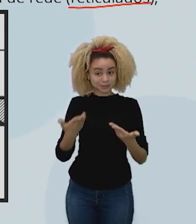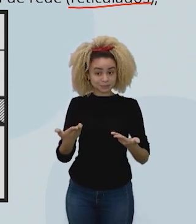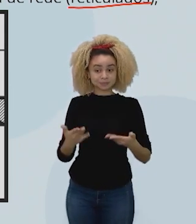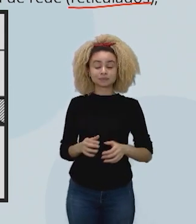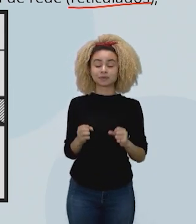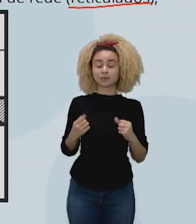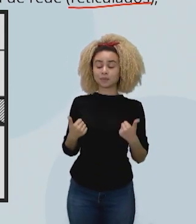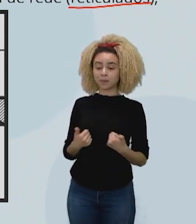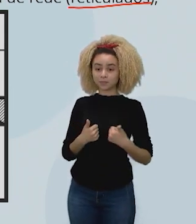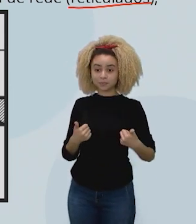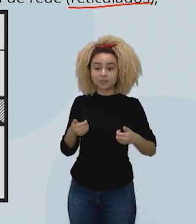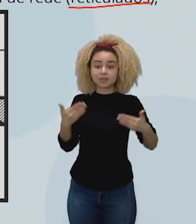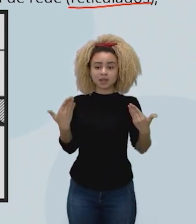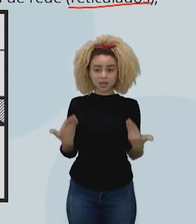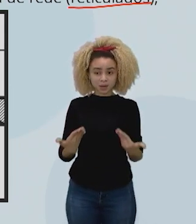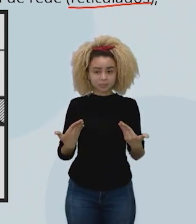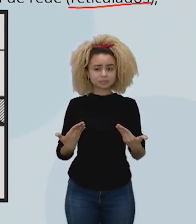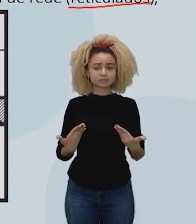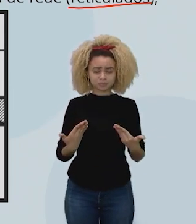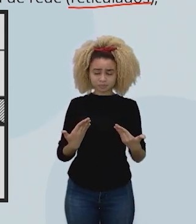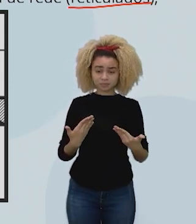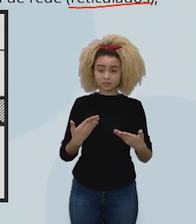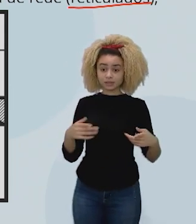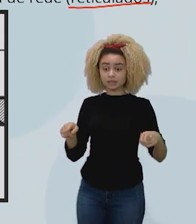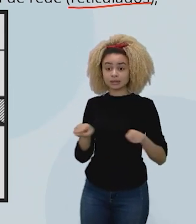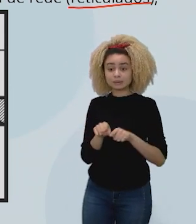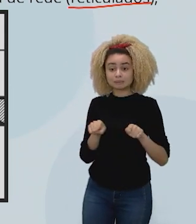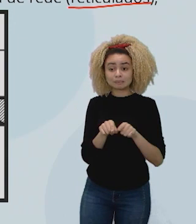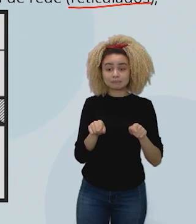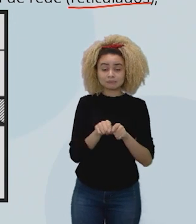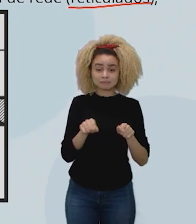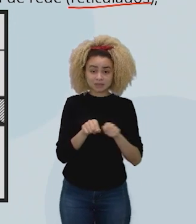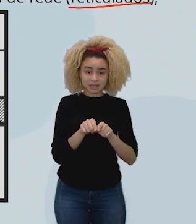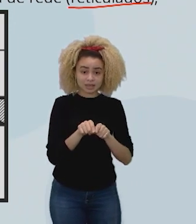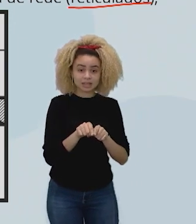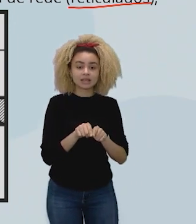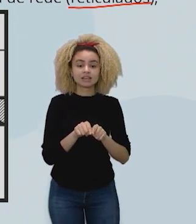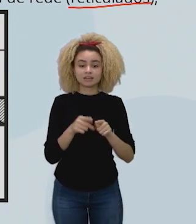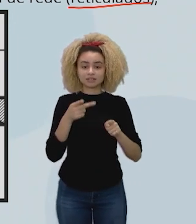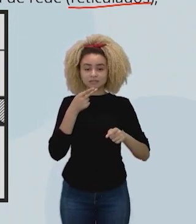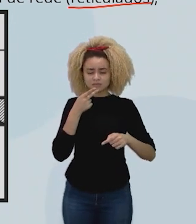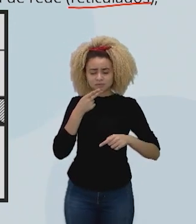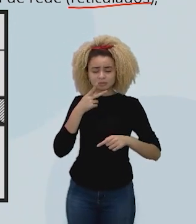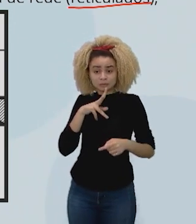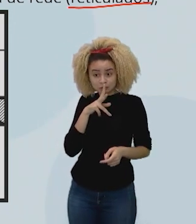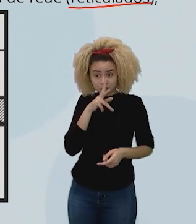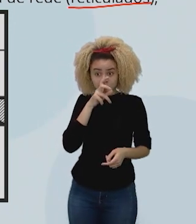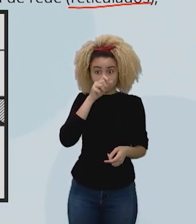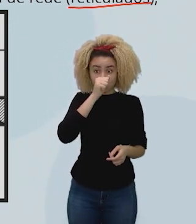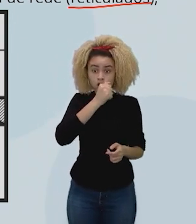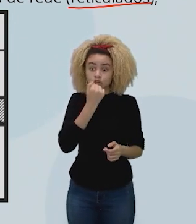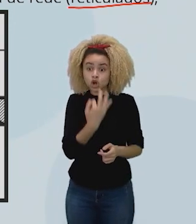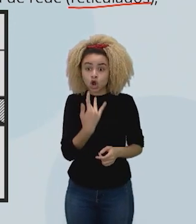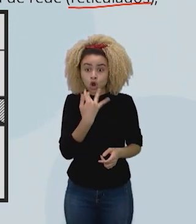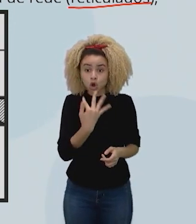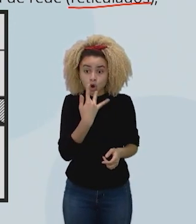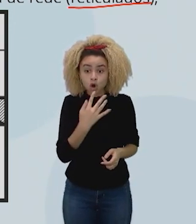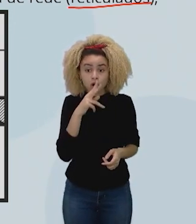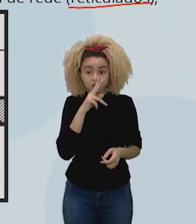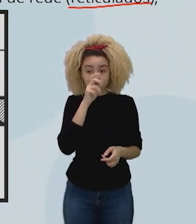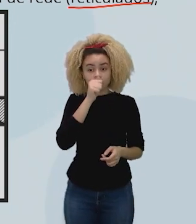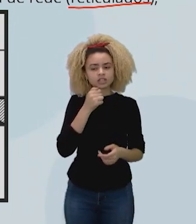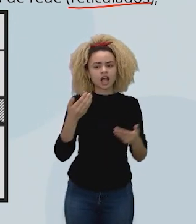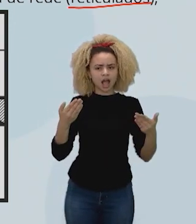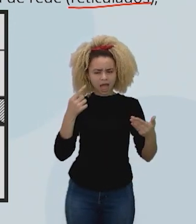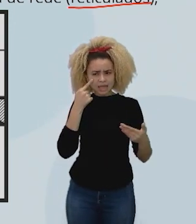bom? Então, gente, né, além de tudo isso, o Roy Lichtenstein traz esse traço forte, marcante, cores fortes. Aqui a gente pegou um preto e